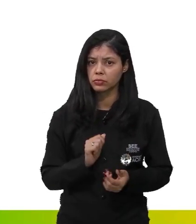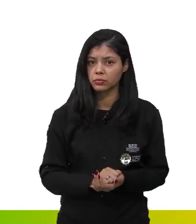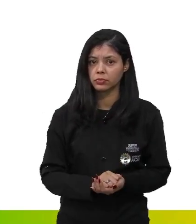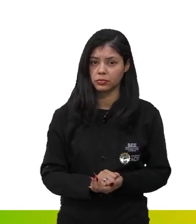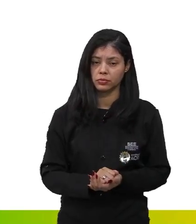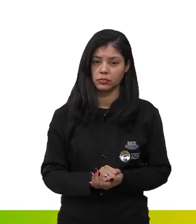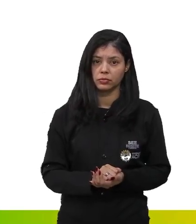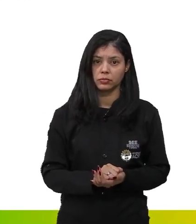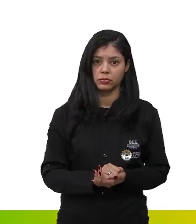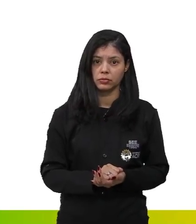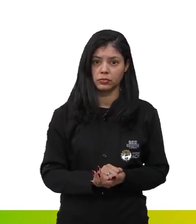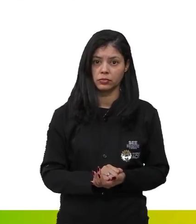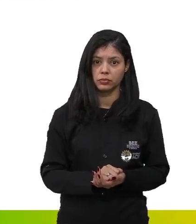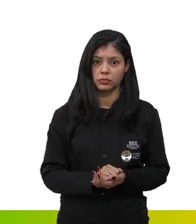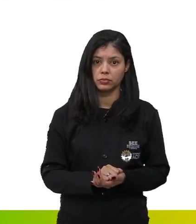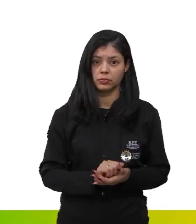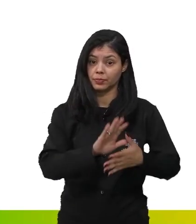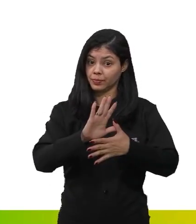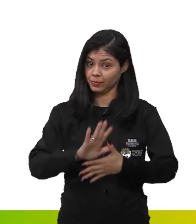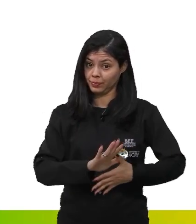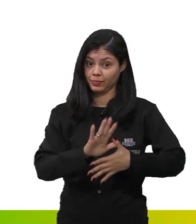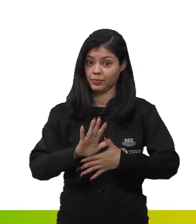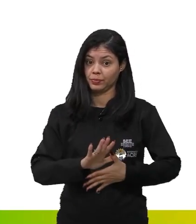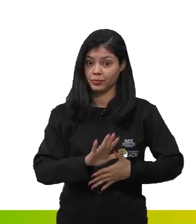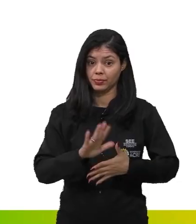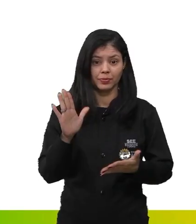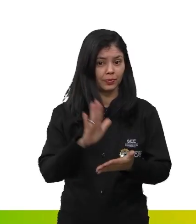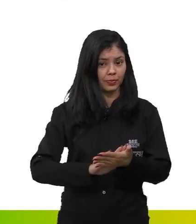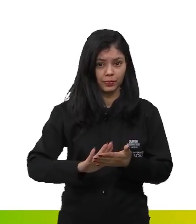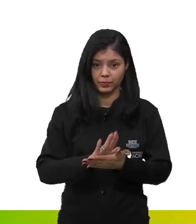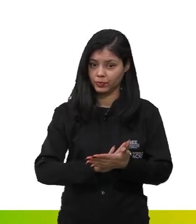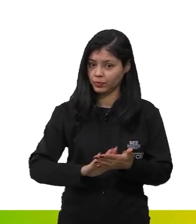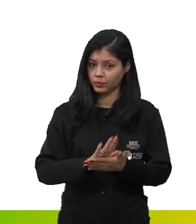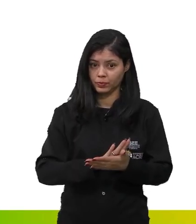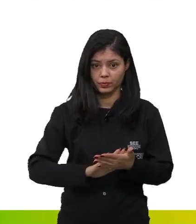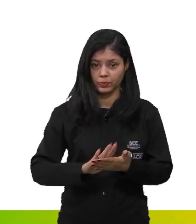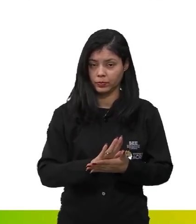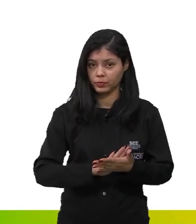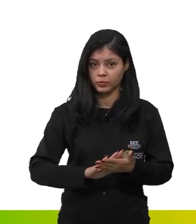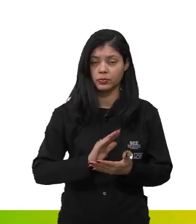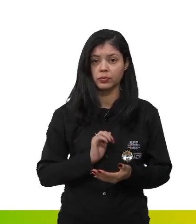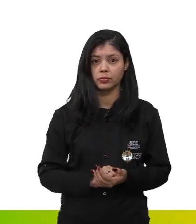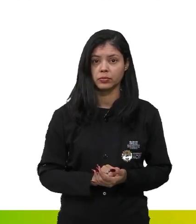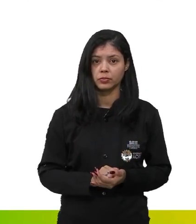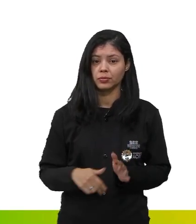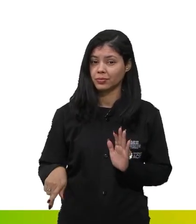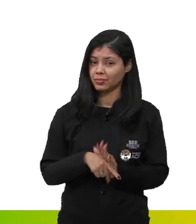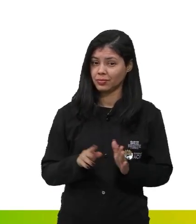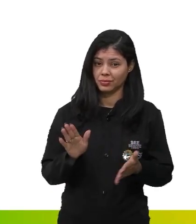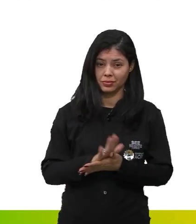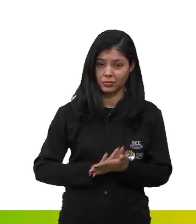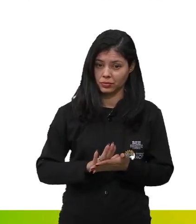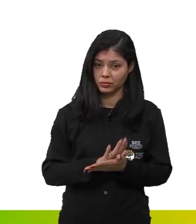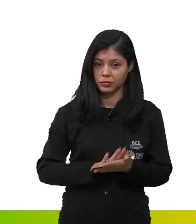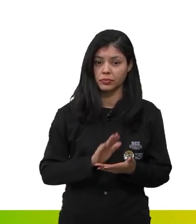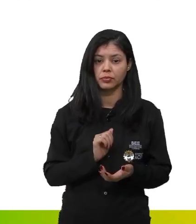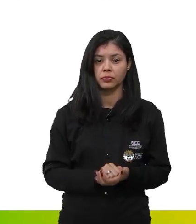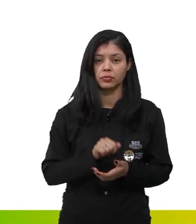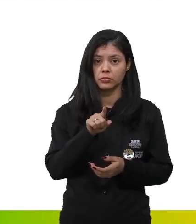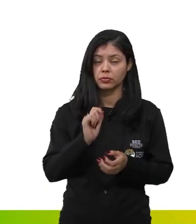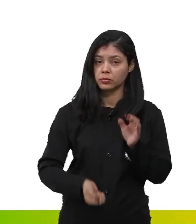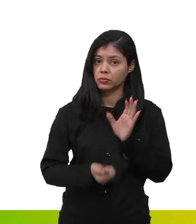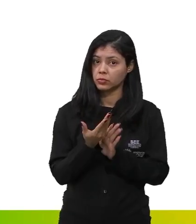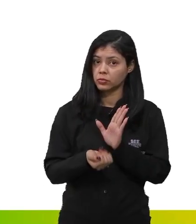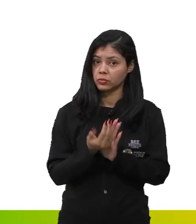não tem a América. Não tem nada na América. Não tem absolutamente nada. E isso